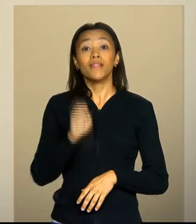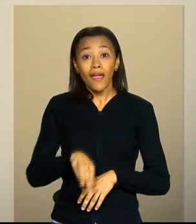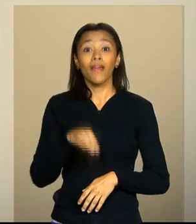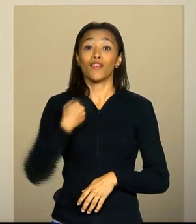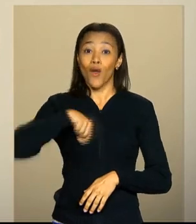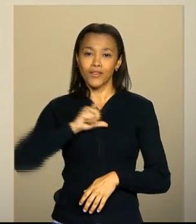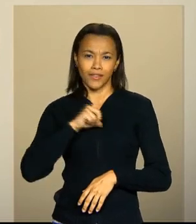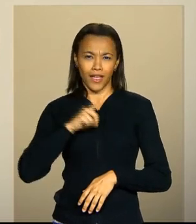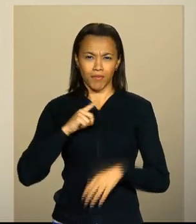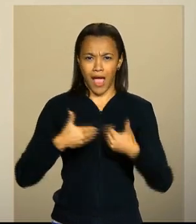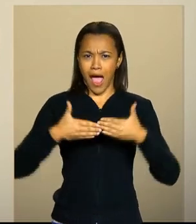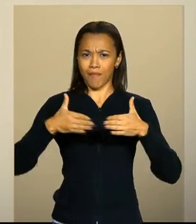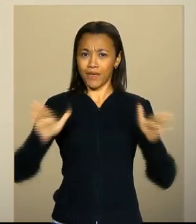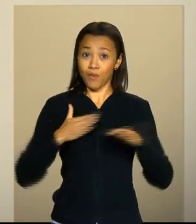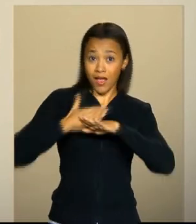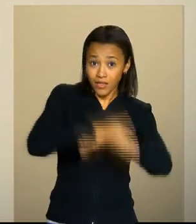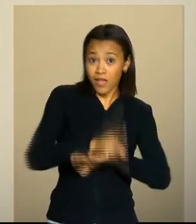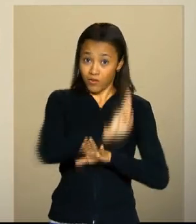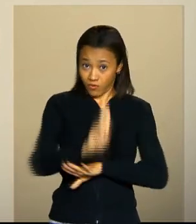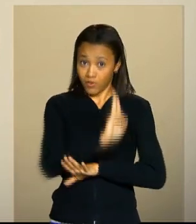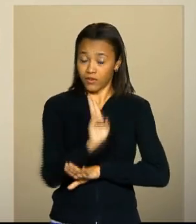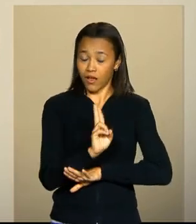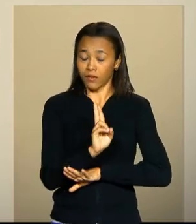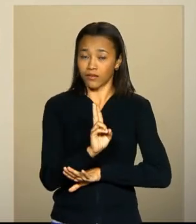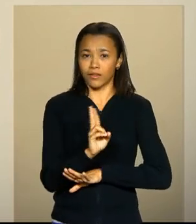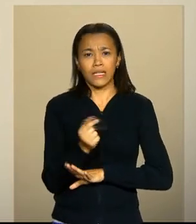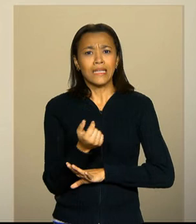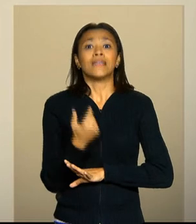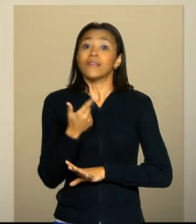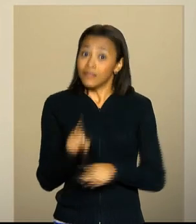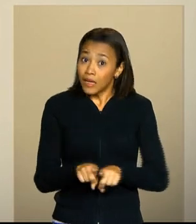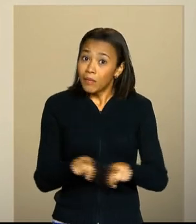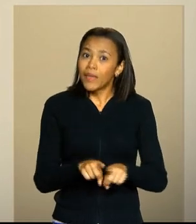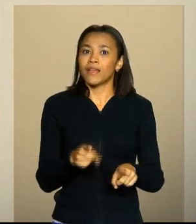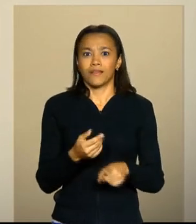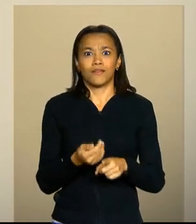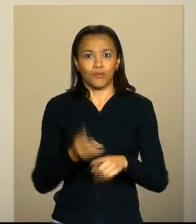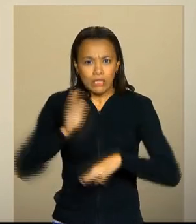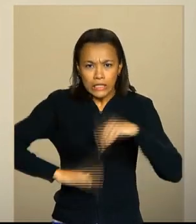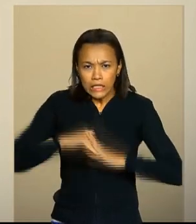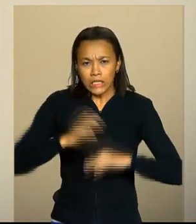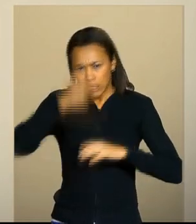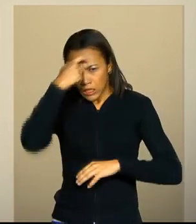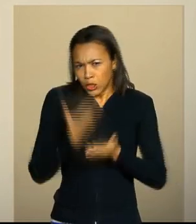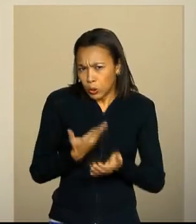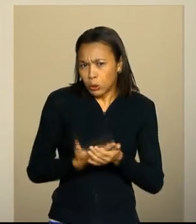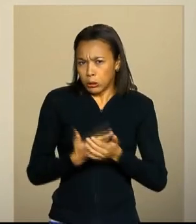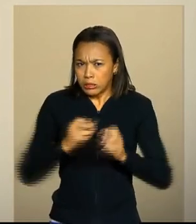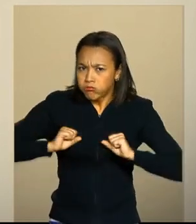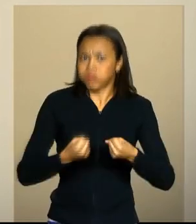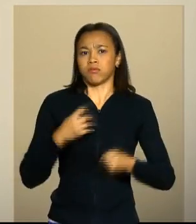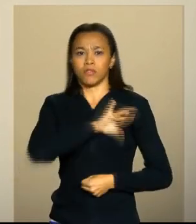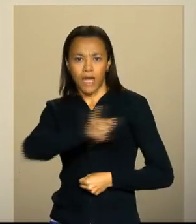nós estamos democratizando o acesso às universidades sem abrir mão do mérito e do esforço de cada aluno